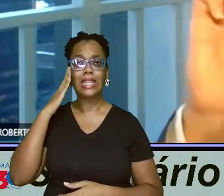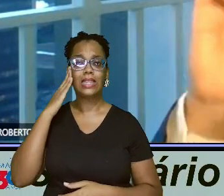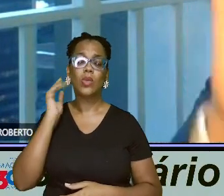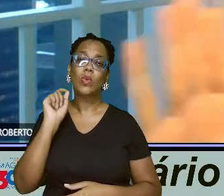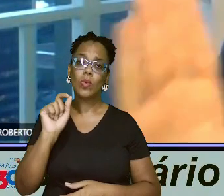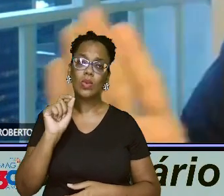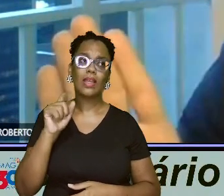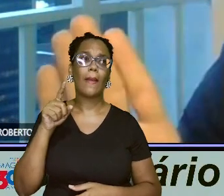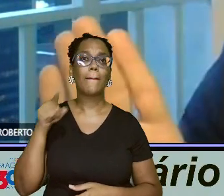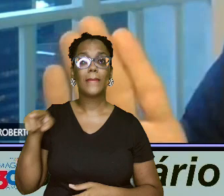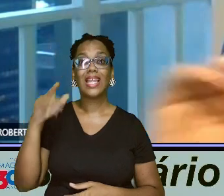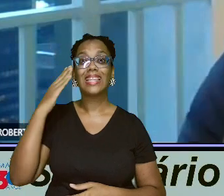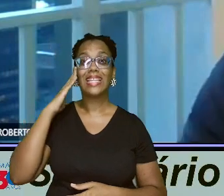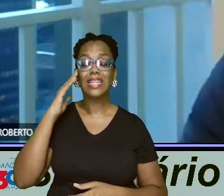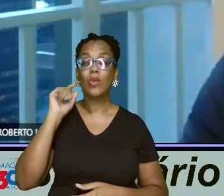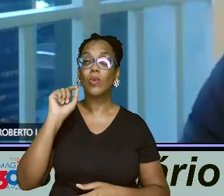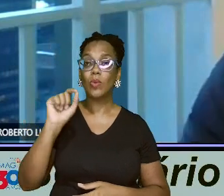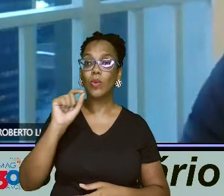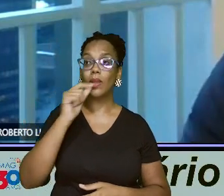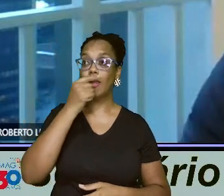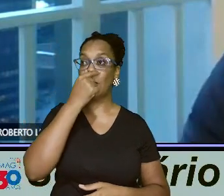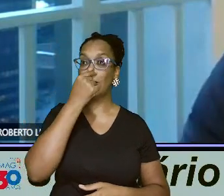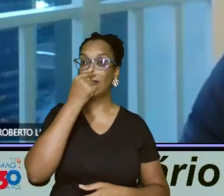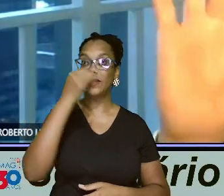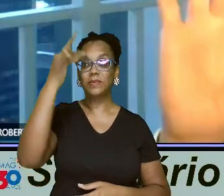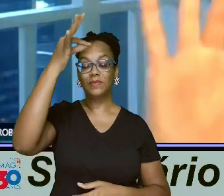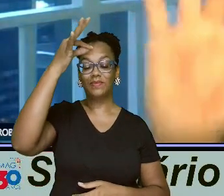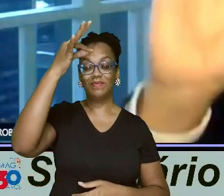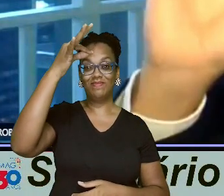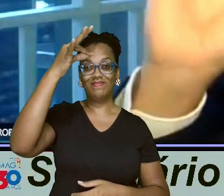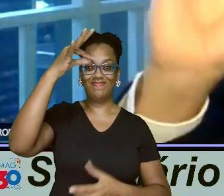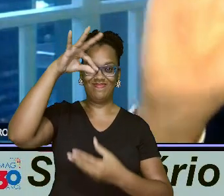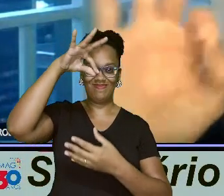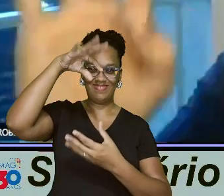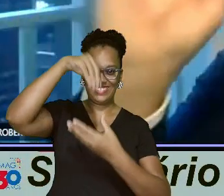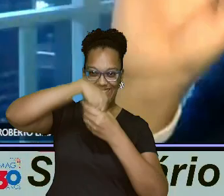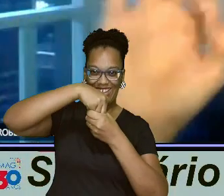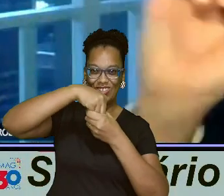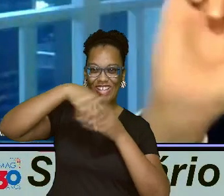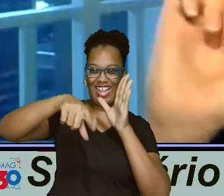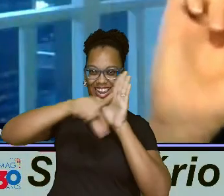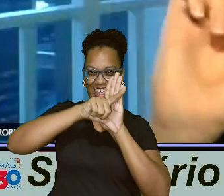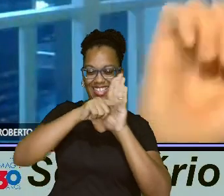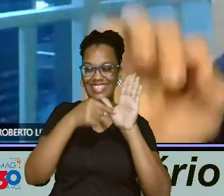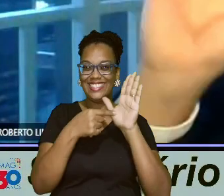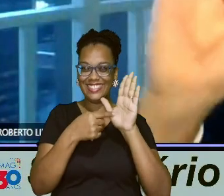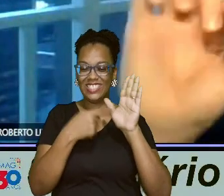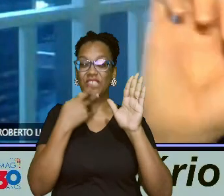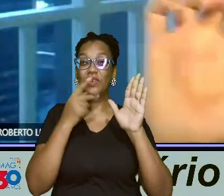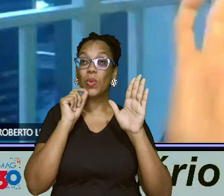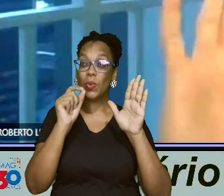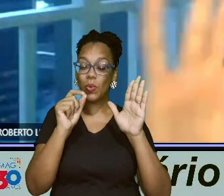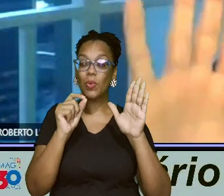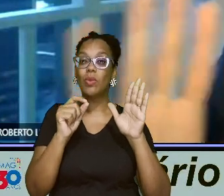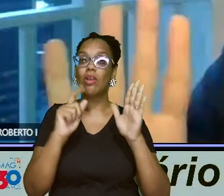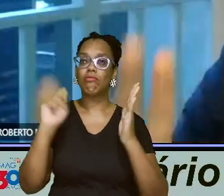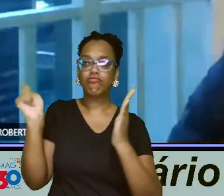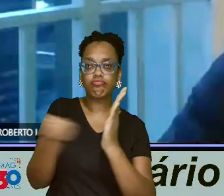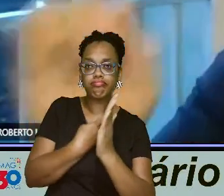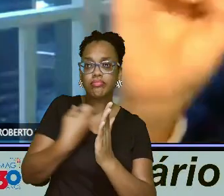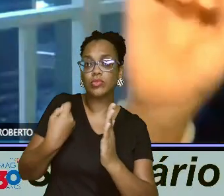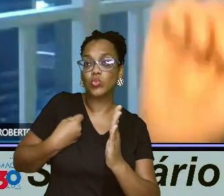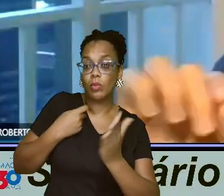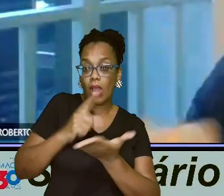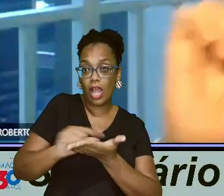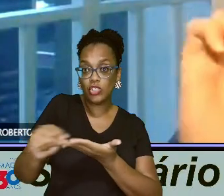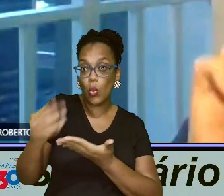que o espírito da lei diz que quando o legislador promulgou o artigo 40, ele quis dizer o